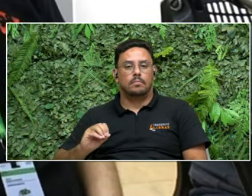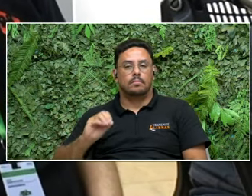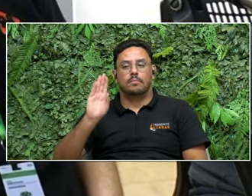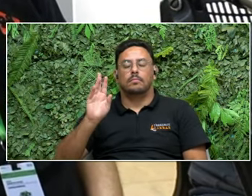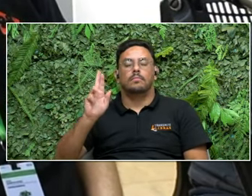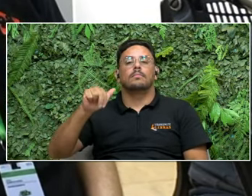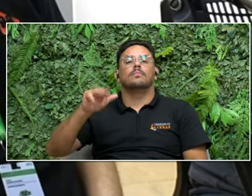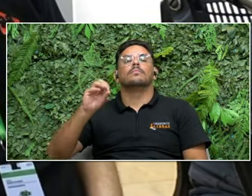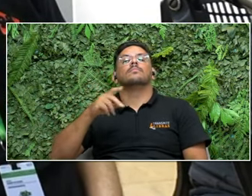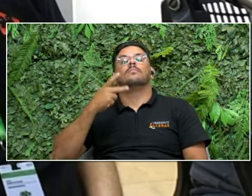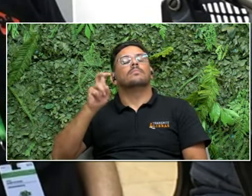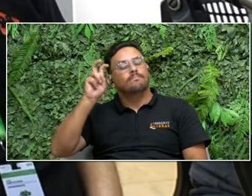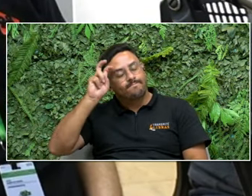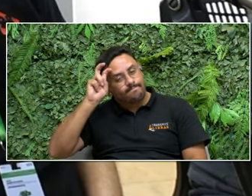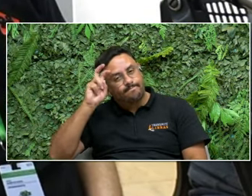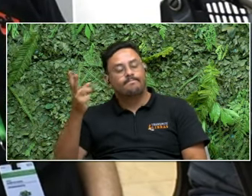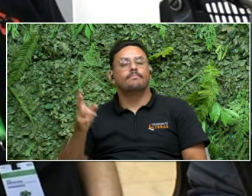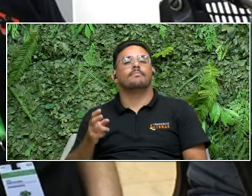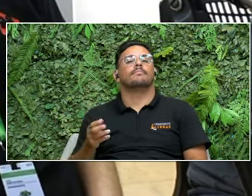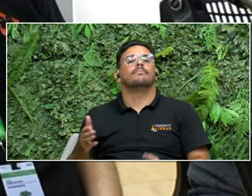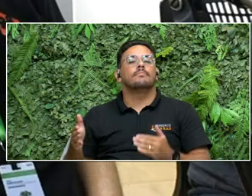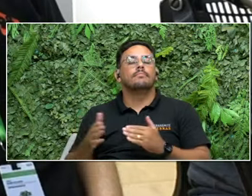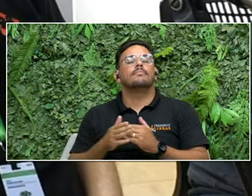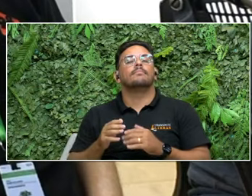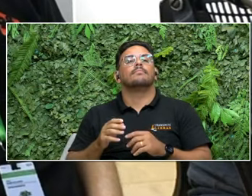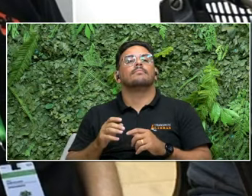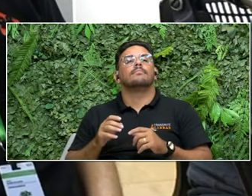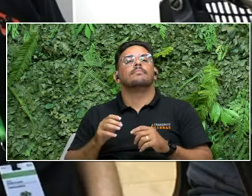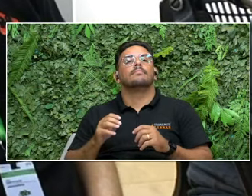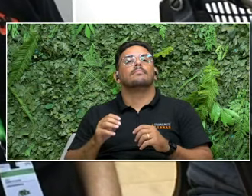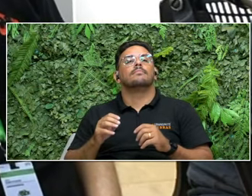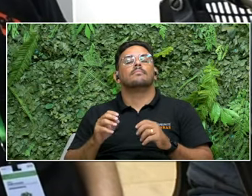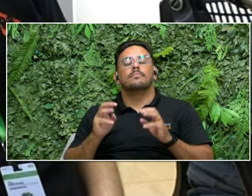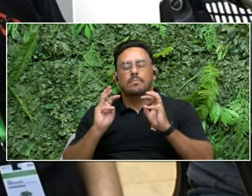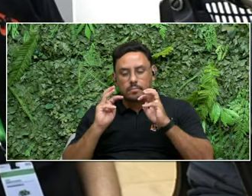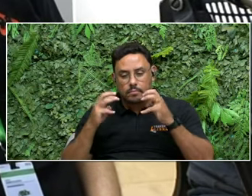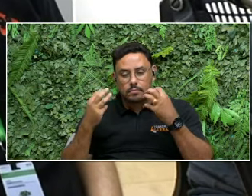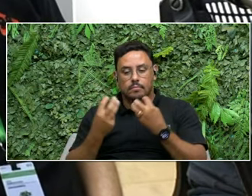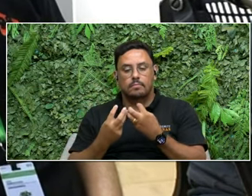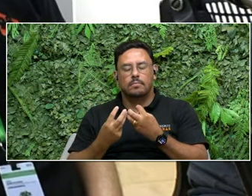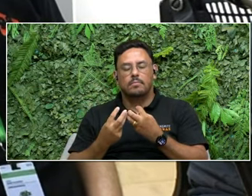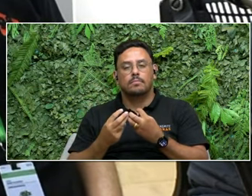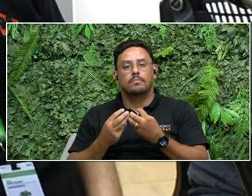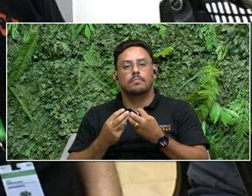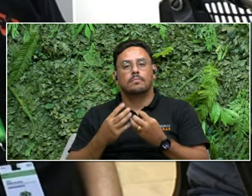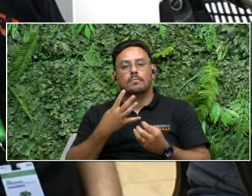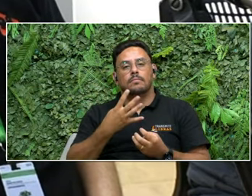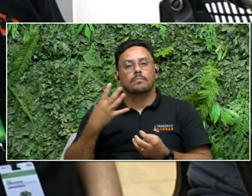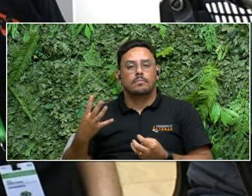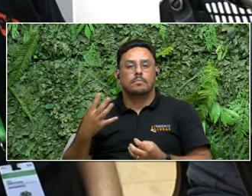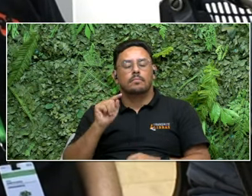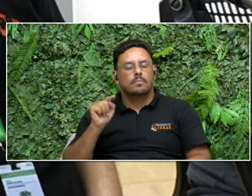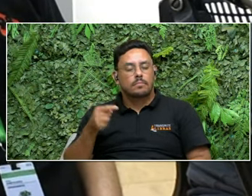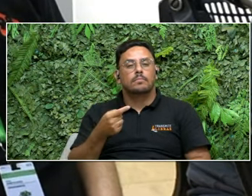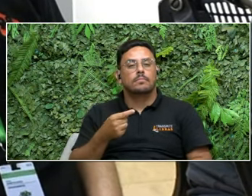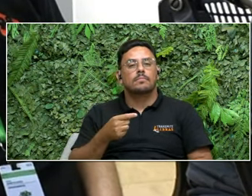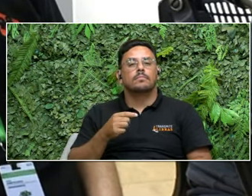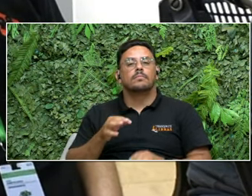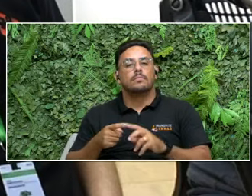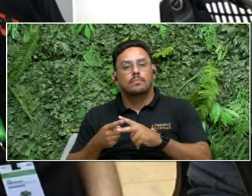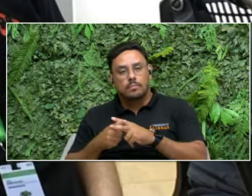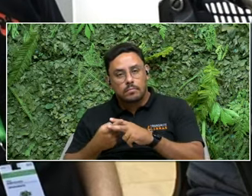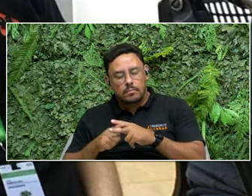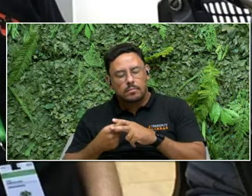na quinta-feira tinha falado com a gente a capacidade da Arena hoje tá na casa dos 44.000 E aí depois o pessoal corrigiu aqui nas redes sociais